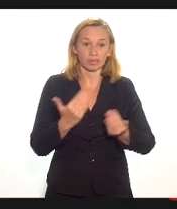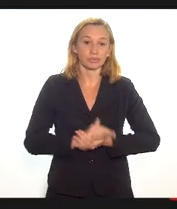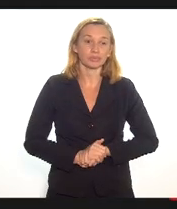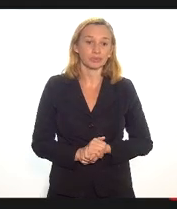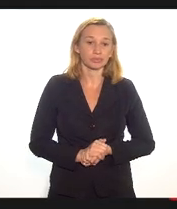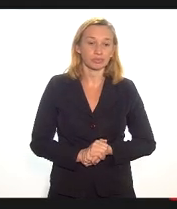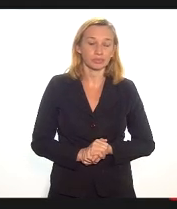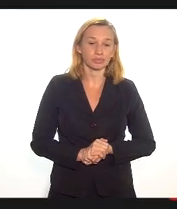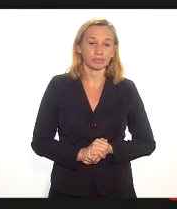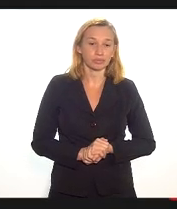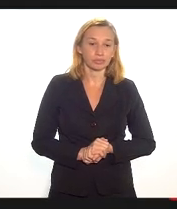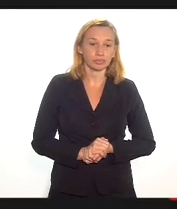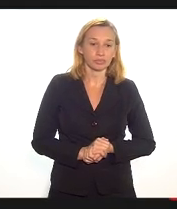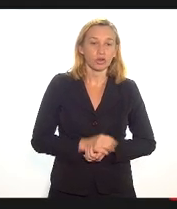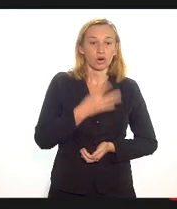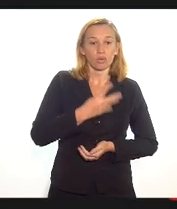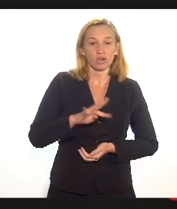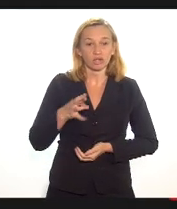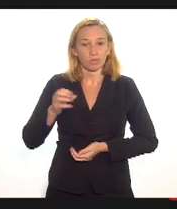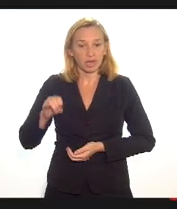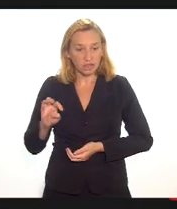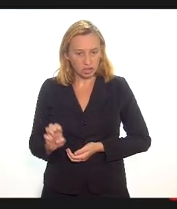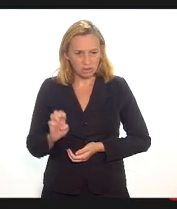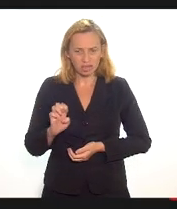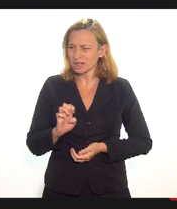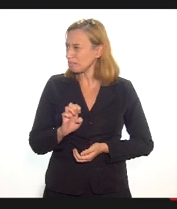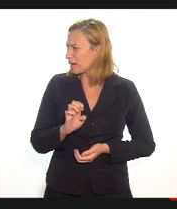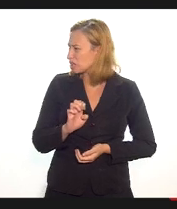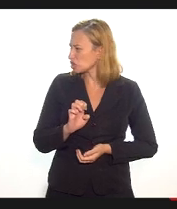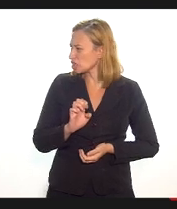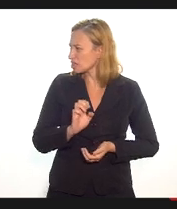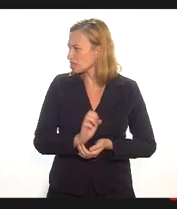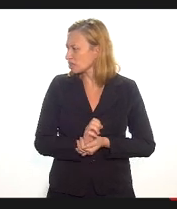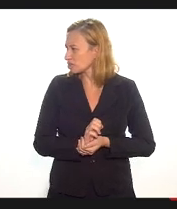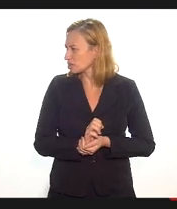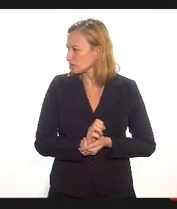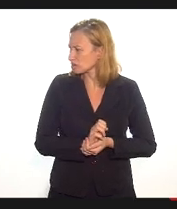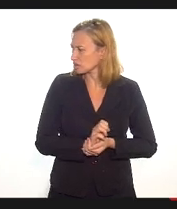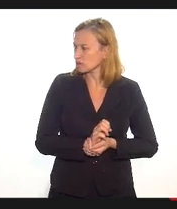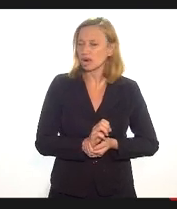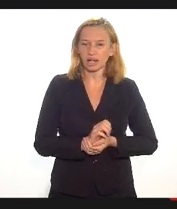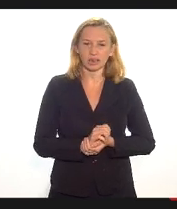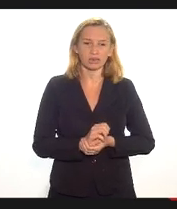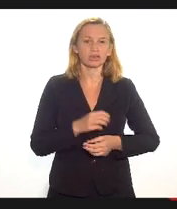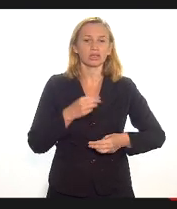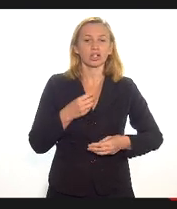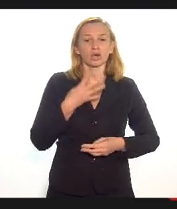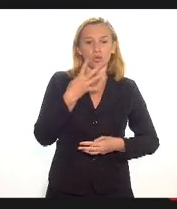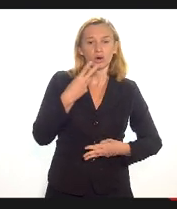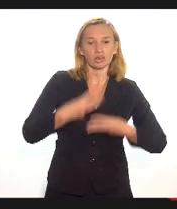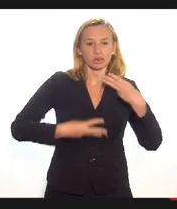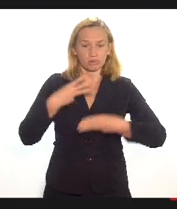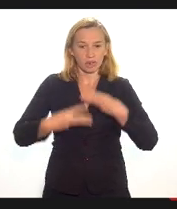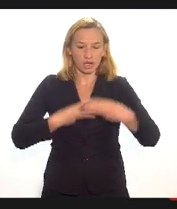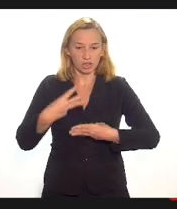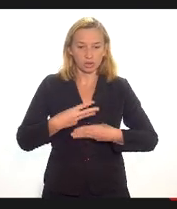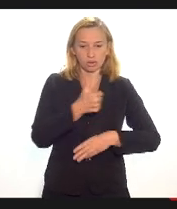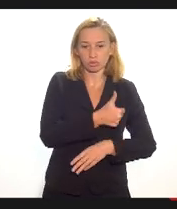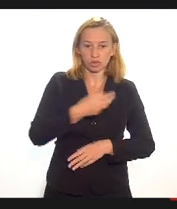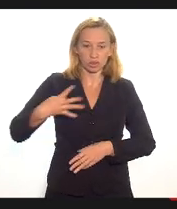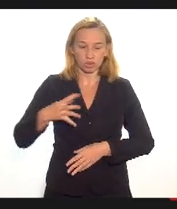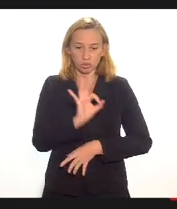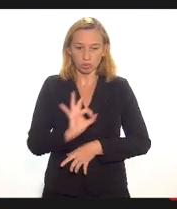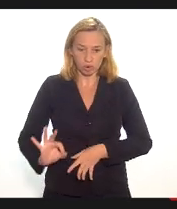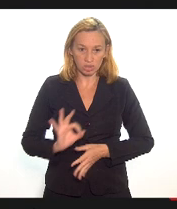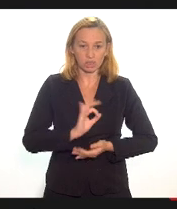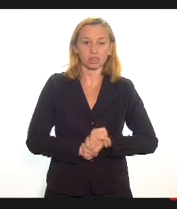o quarto trimestre de 2019 com o quarto trimestre de 2020, a produção reduziu em torno de 14%, a